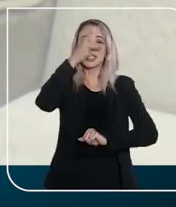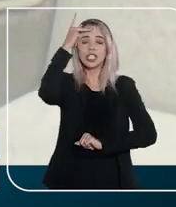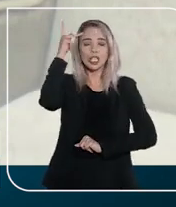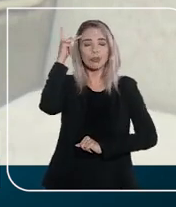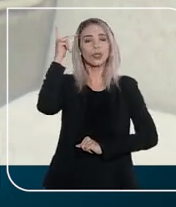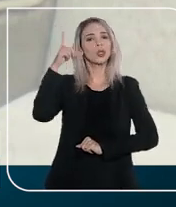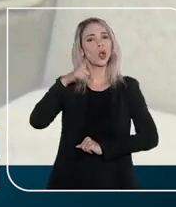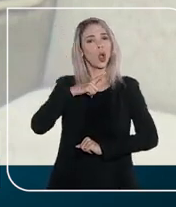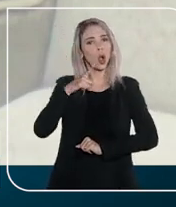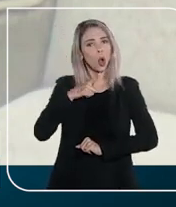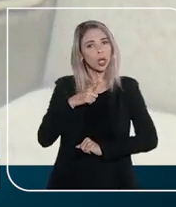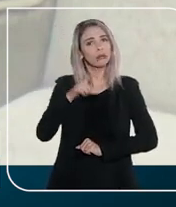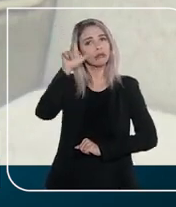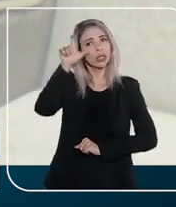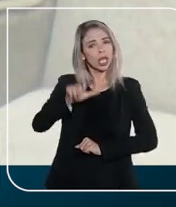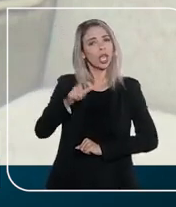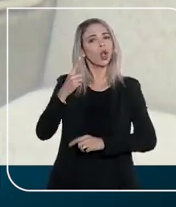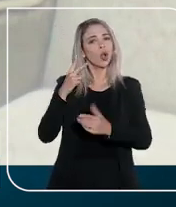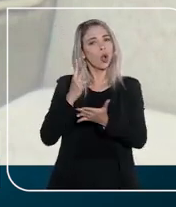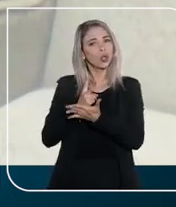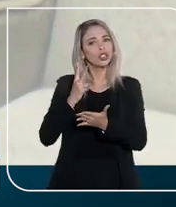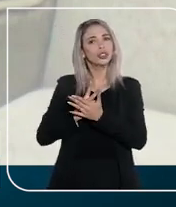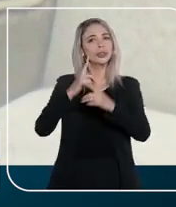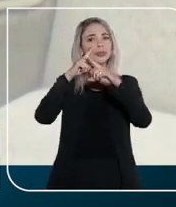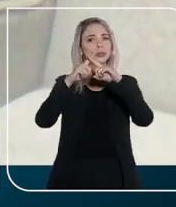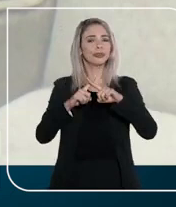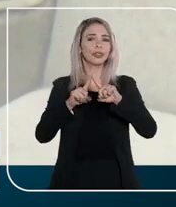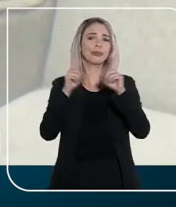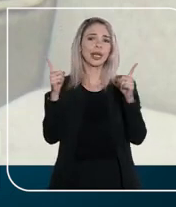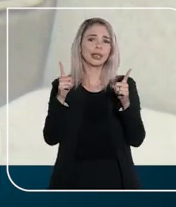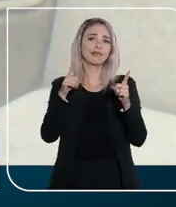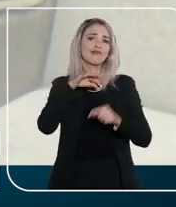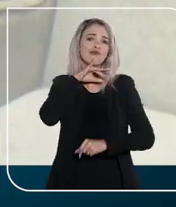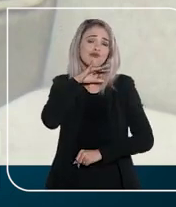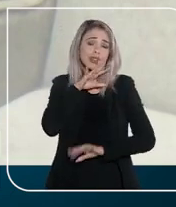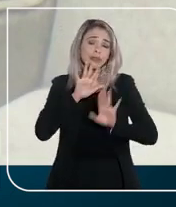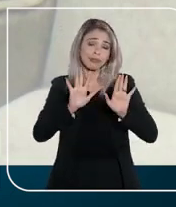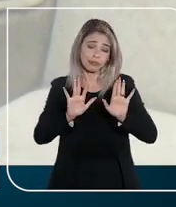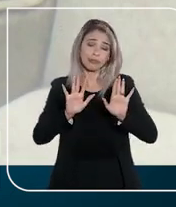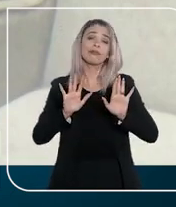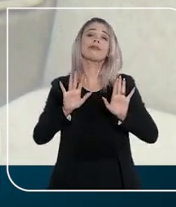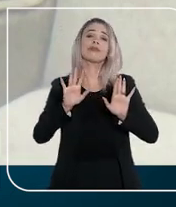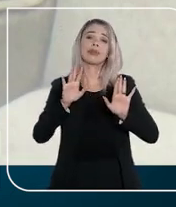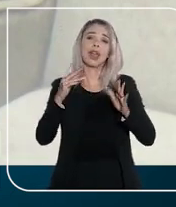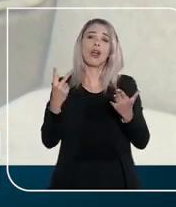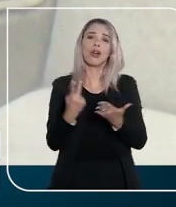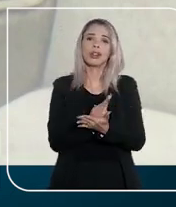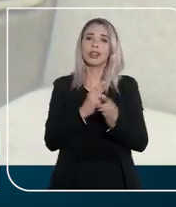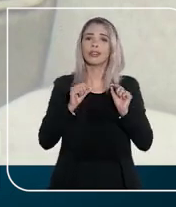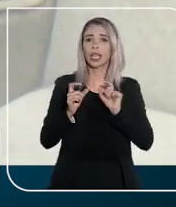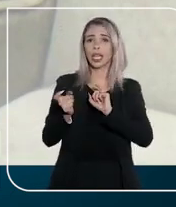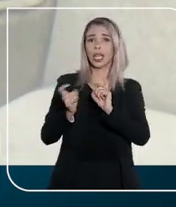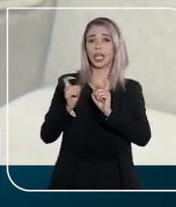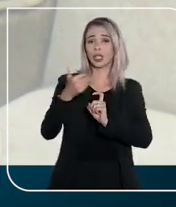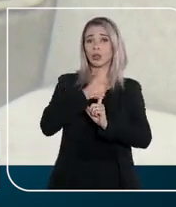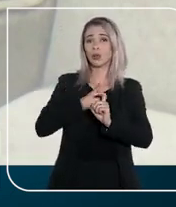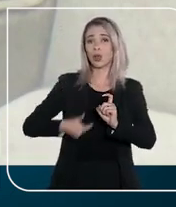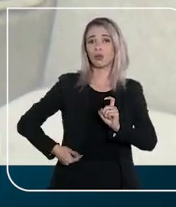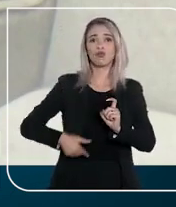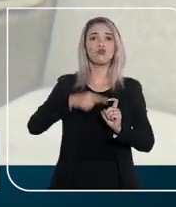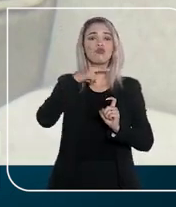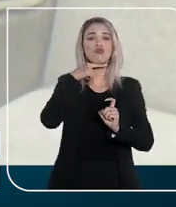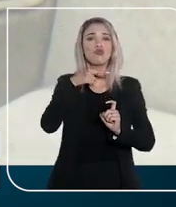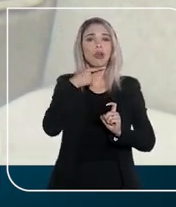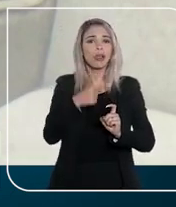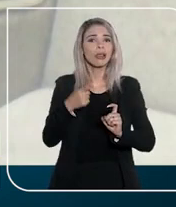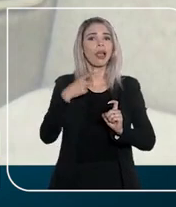permanecem na disputa em uma situação, de certa forma, precária. Mas é evidentemente que, quando a administração pública não atende aos